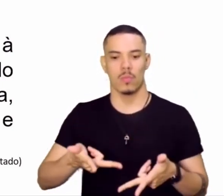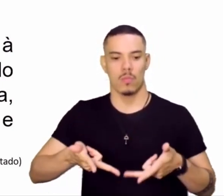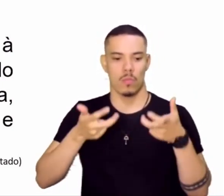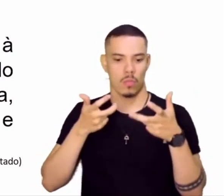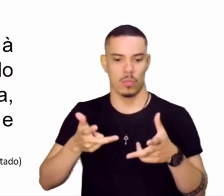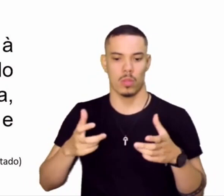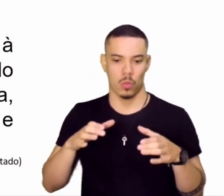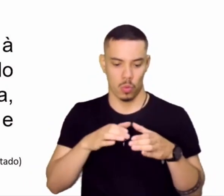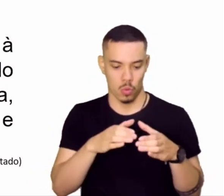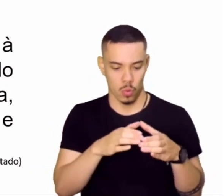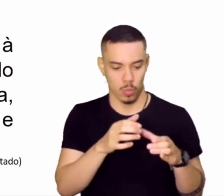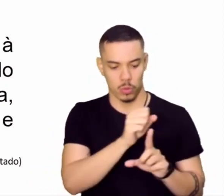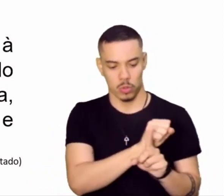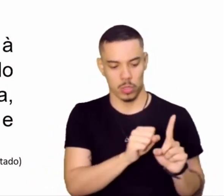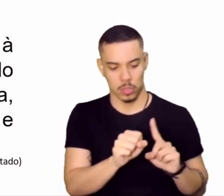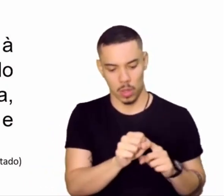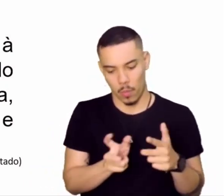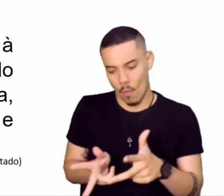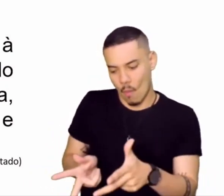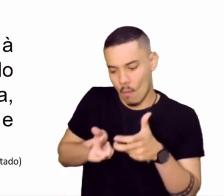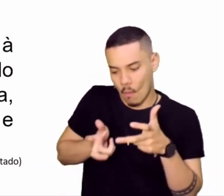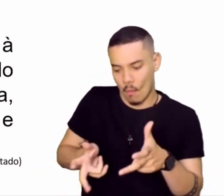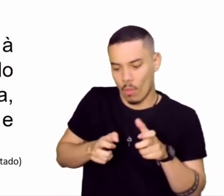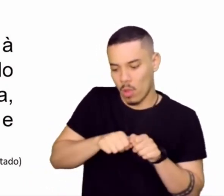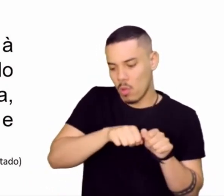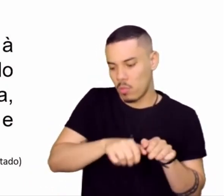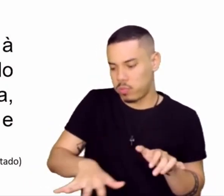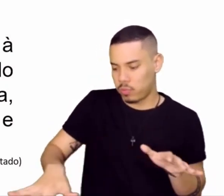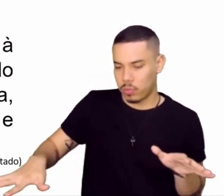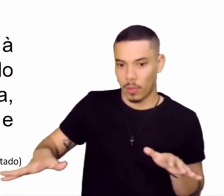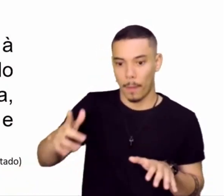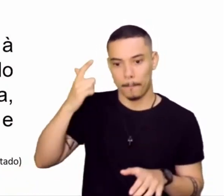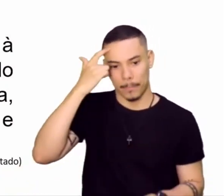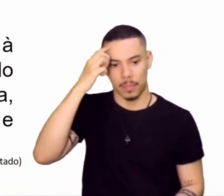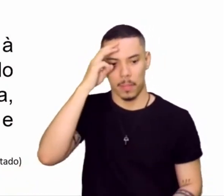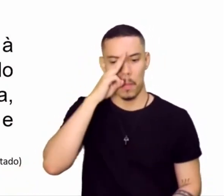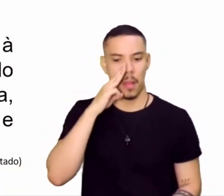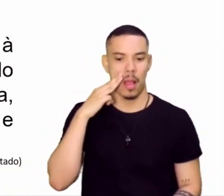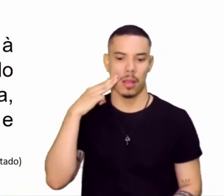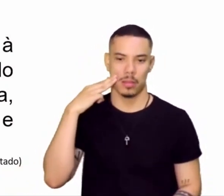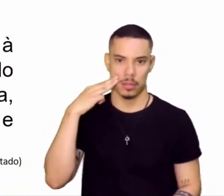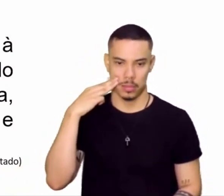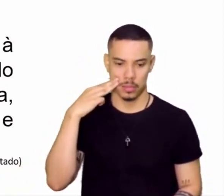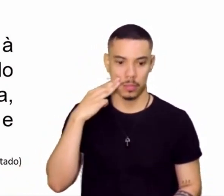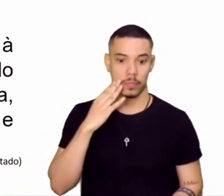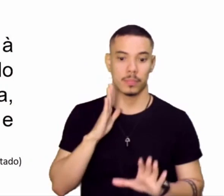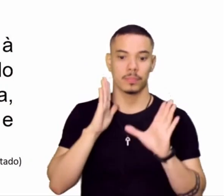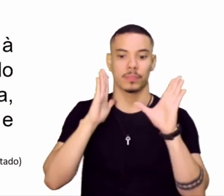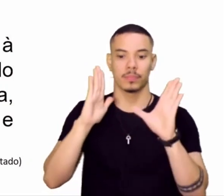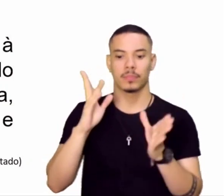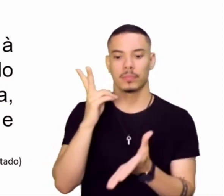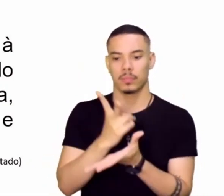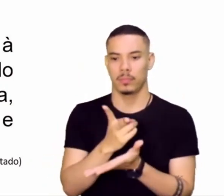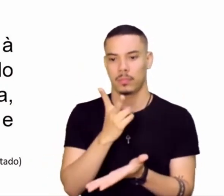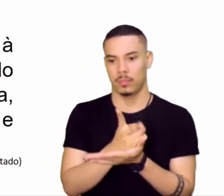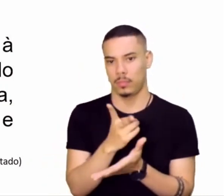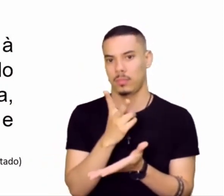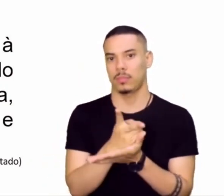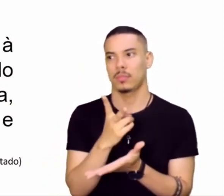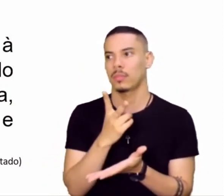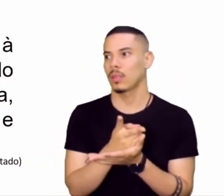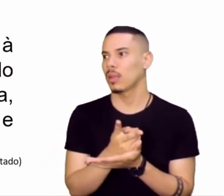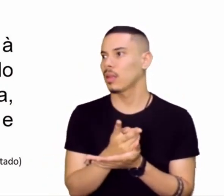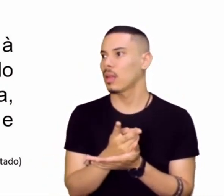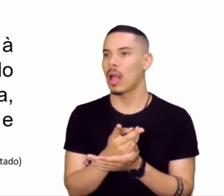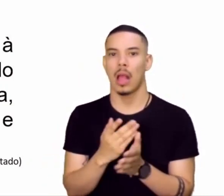uma classe social, e no caso por outra, é um pensamento de Marx, ok? Mesmo que a ideologia afirme que todos são livres e iguais.